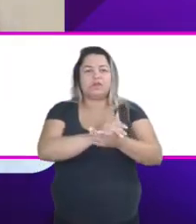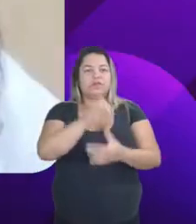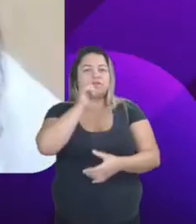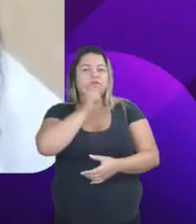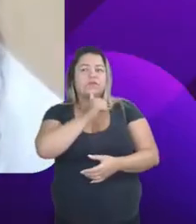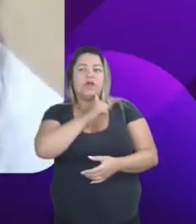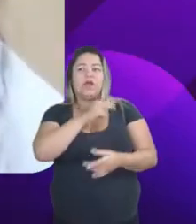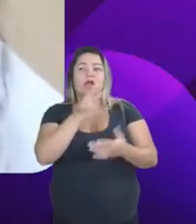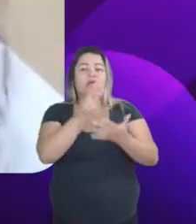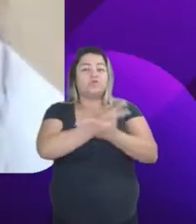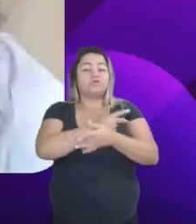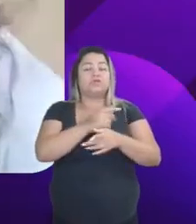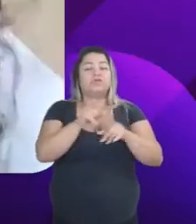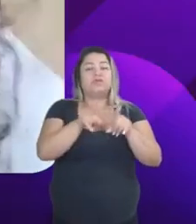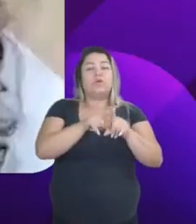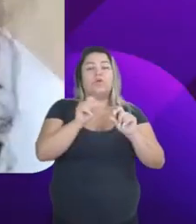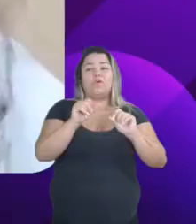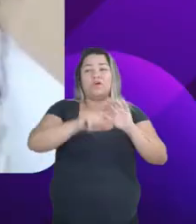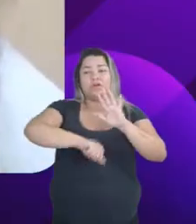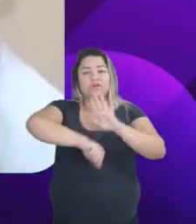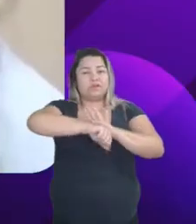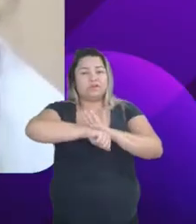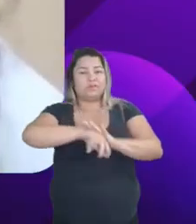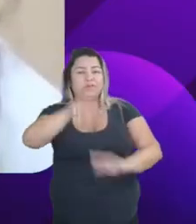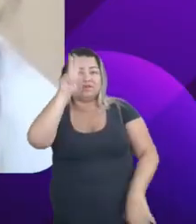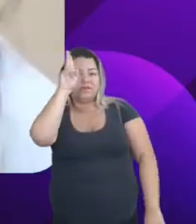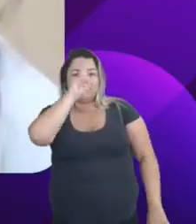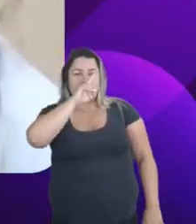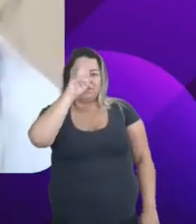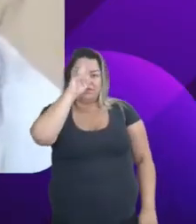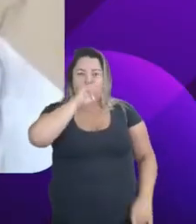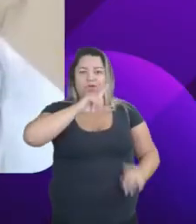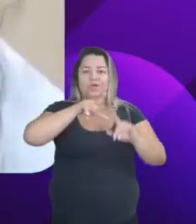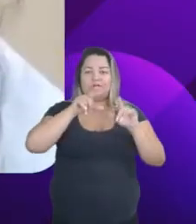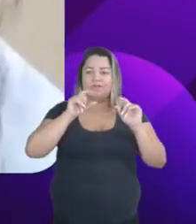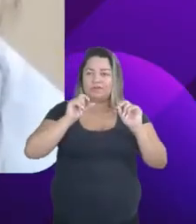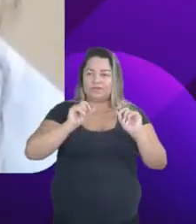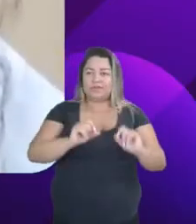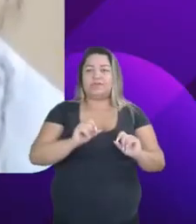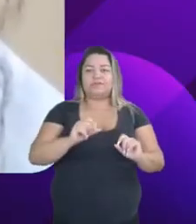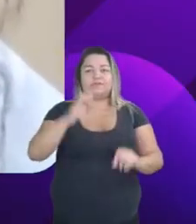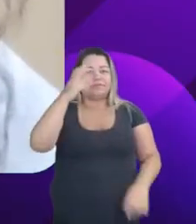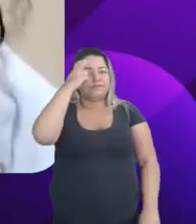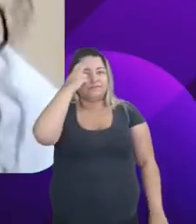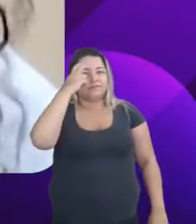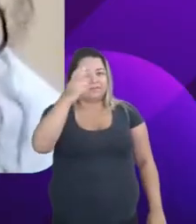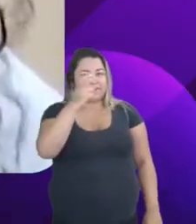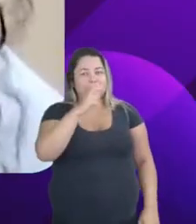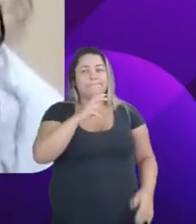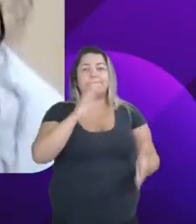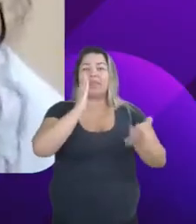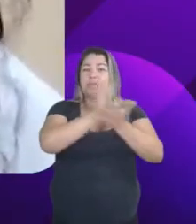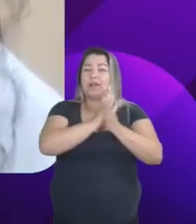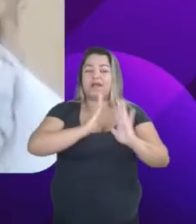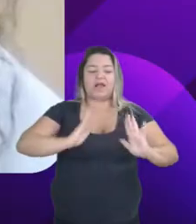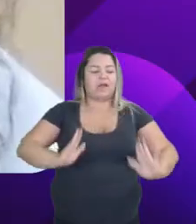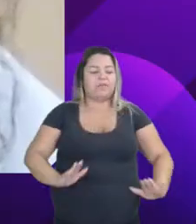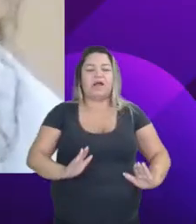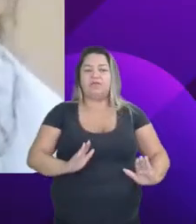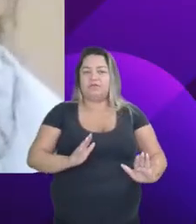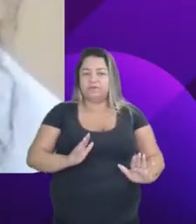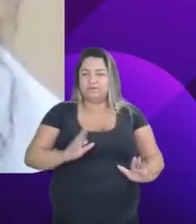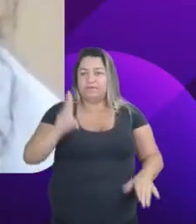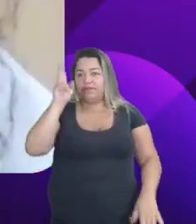crime. Mas ela é também uma questão histórica. Ela é uma questão cultural e, para romper essas